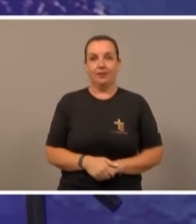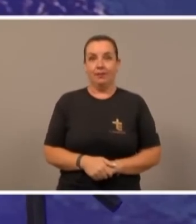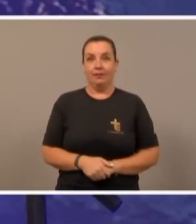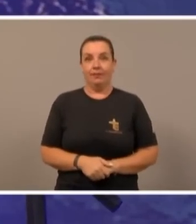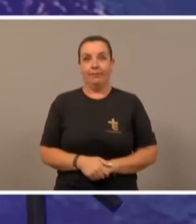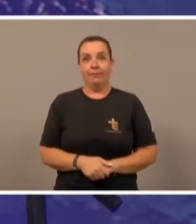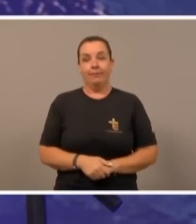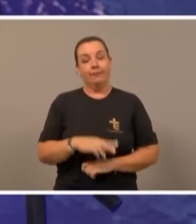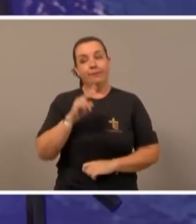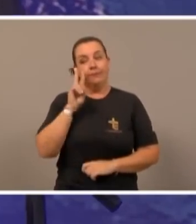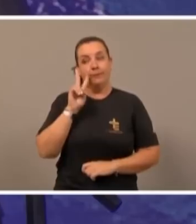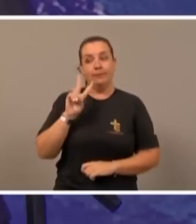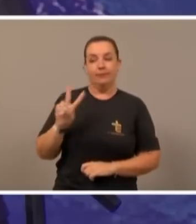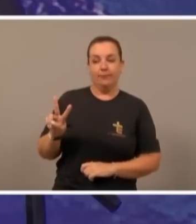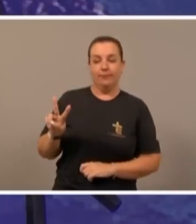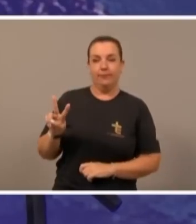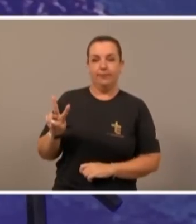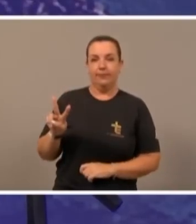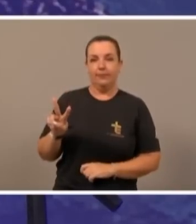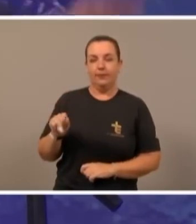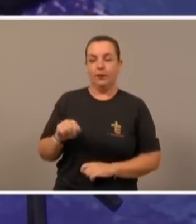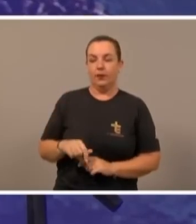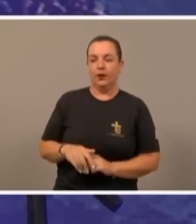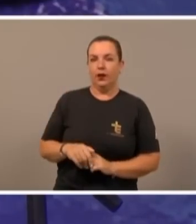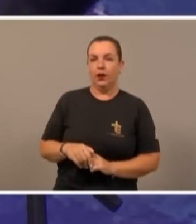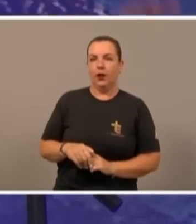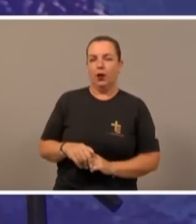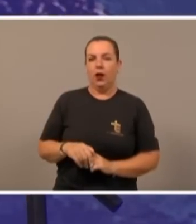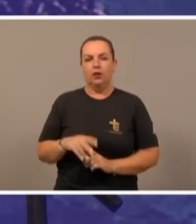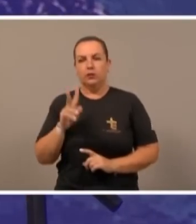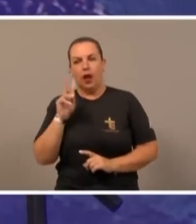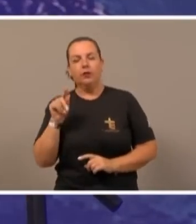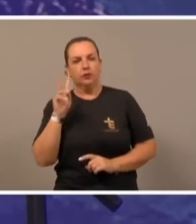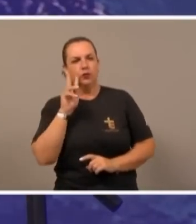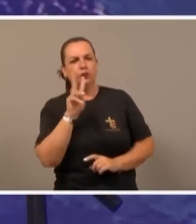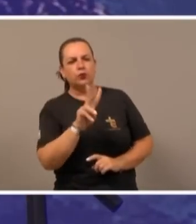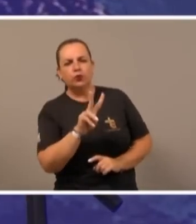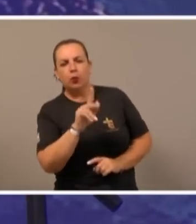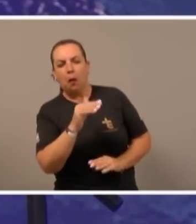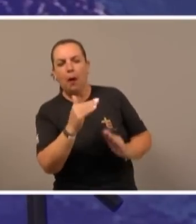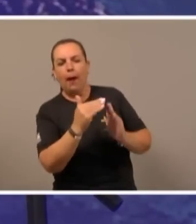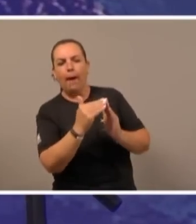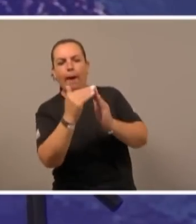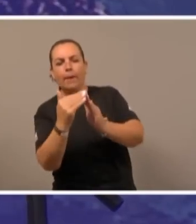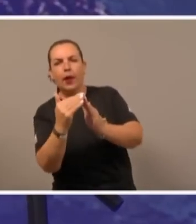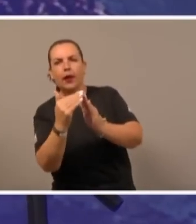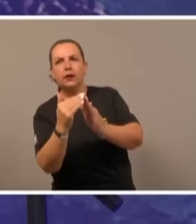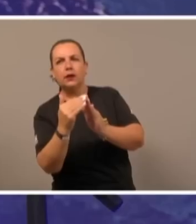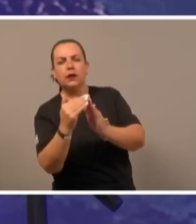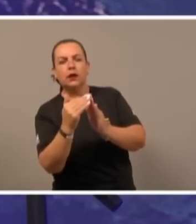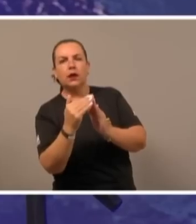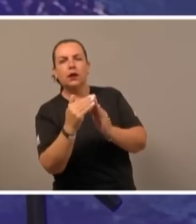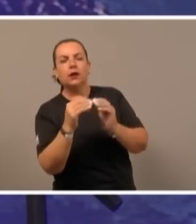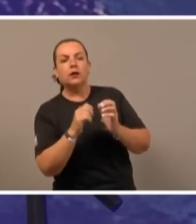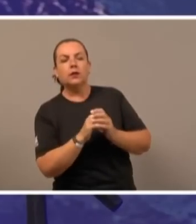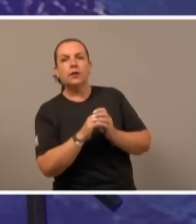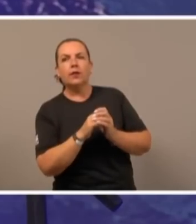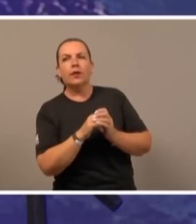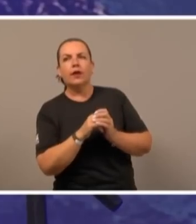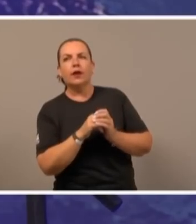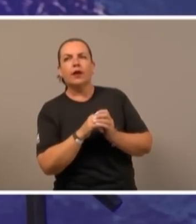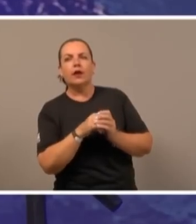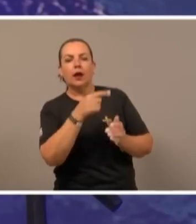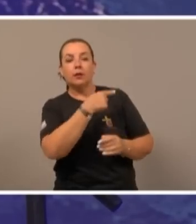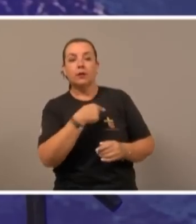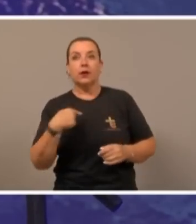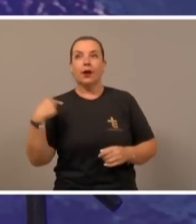Olhando um pouco mais, viu que do lado tinha uma pequena capela e a irmã sentada rezando.